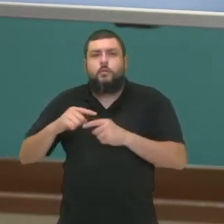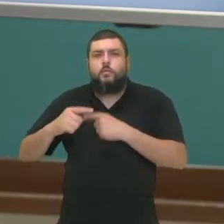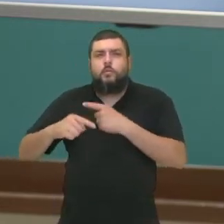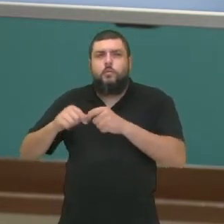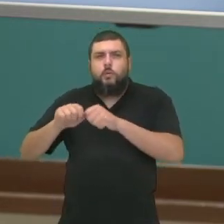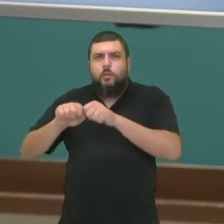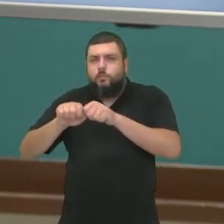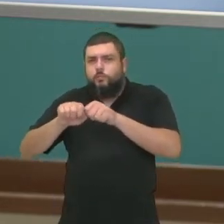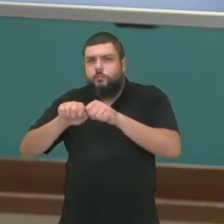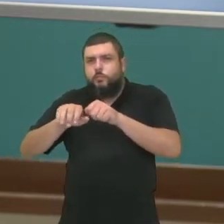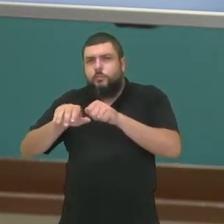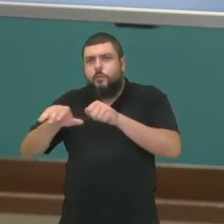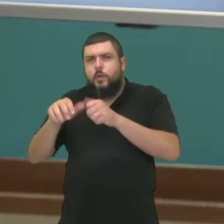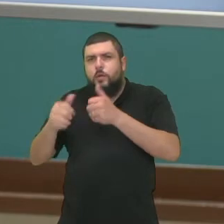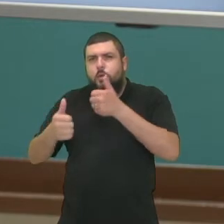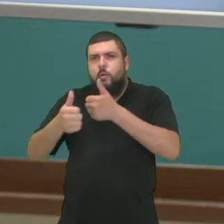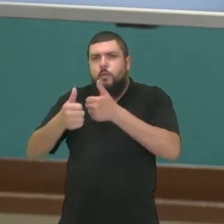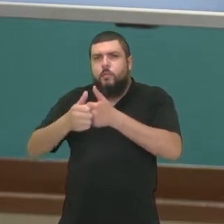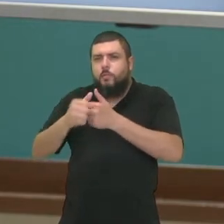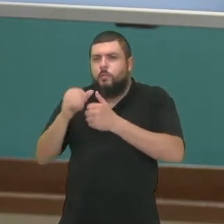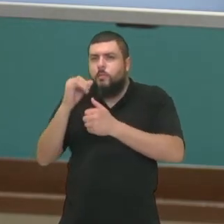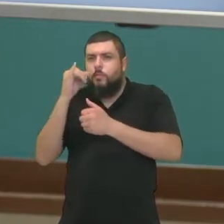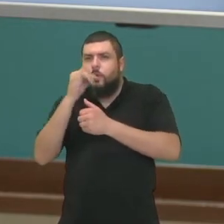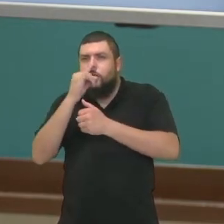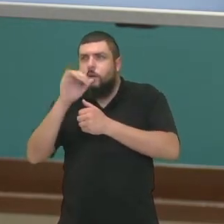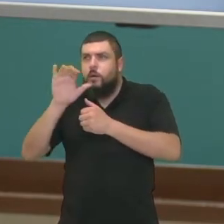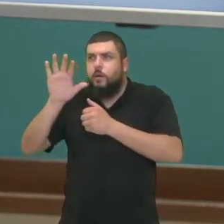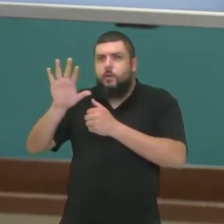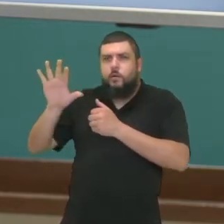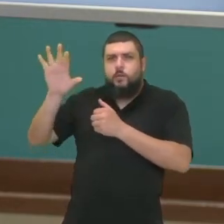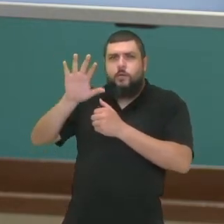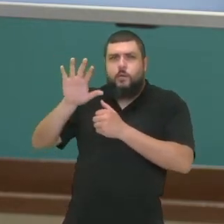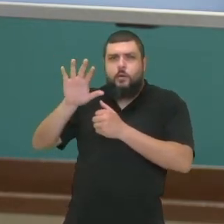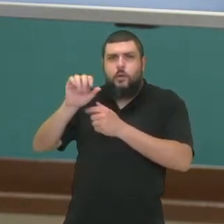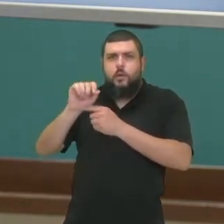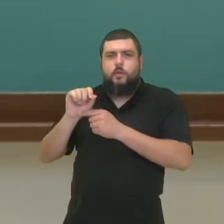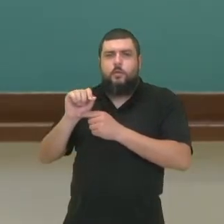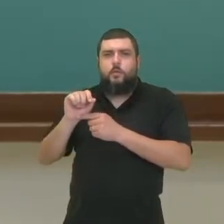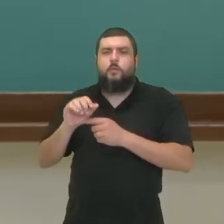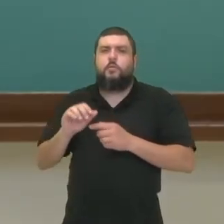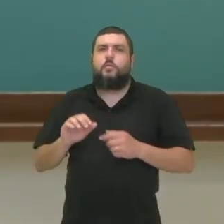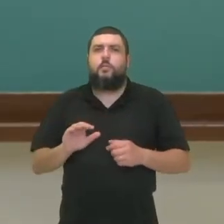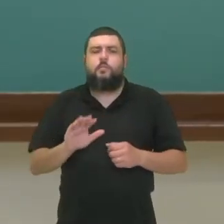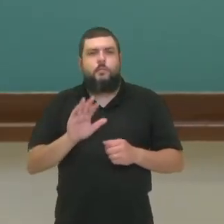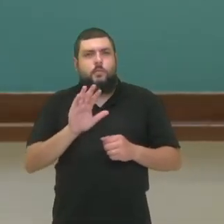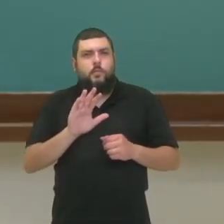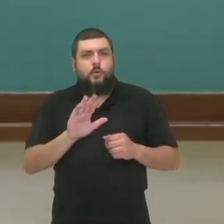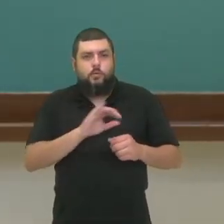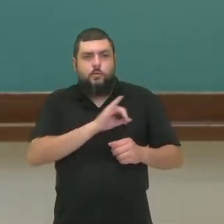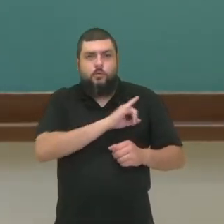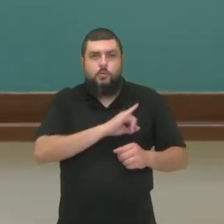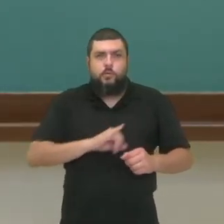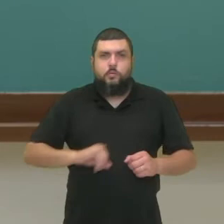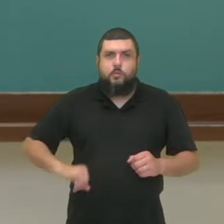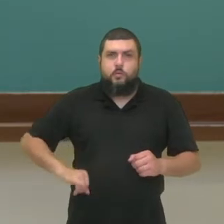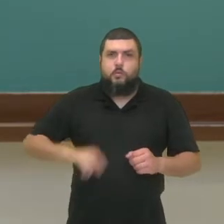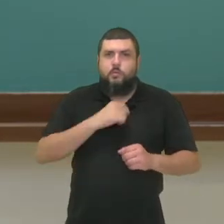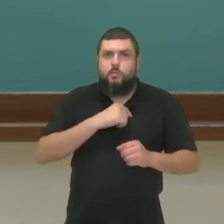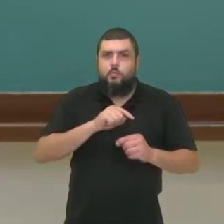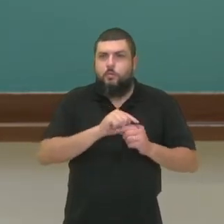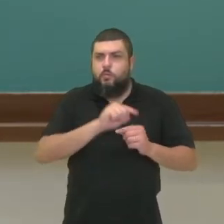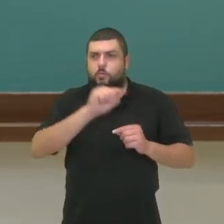ilhas próximas da Itália. Ah, não vai dar outra. Dois impérios, duas grandes potências da